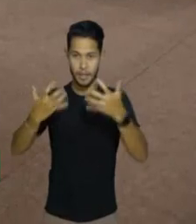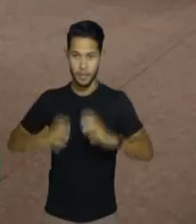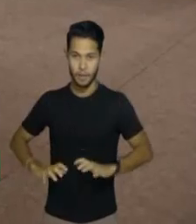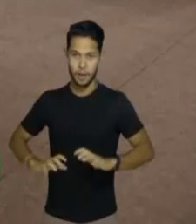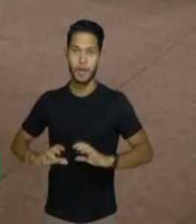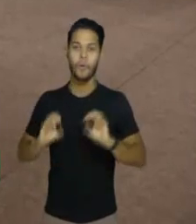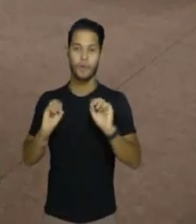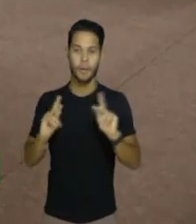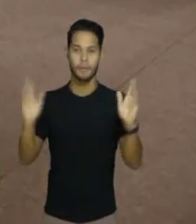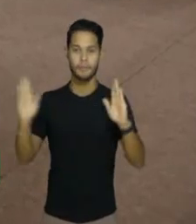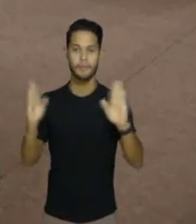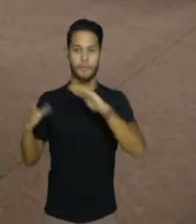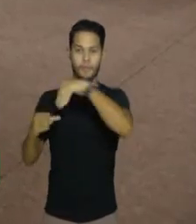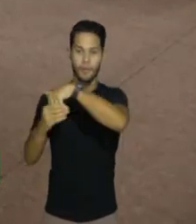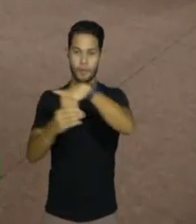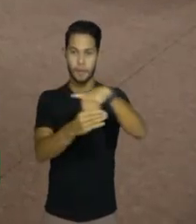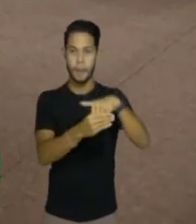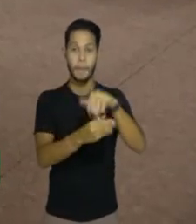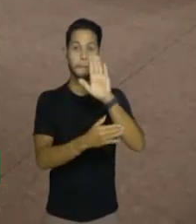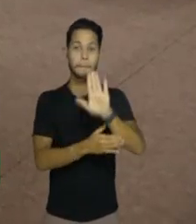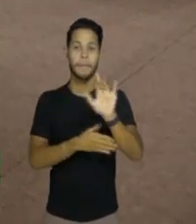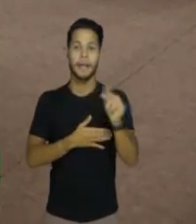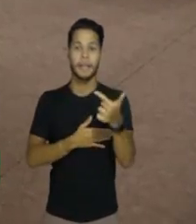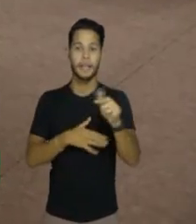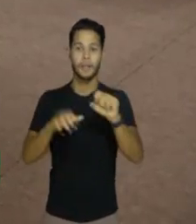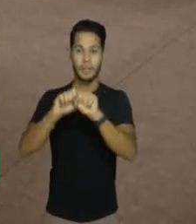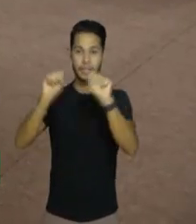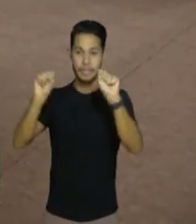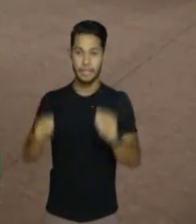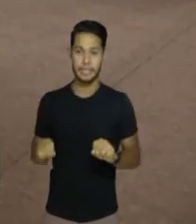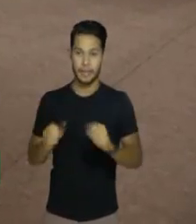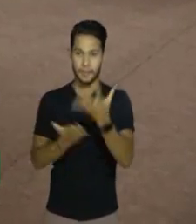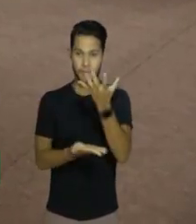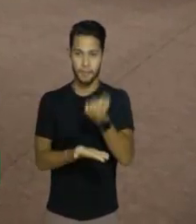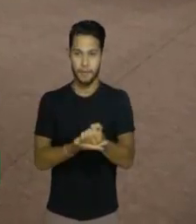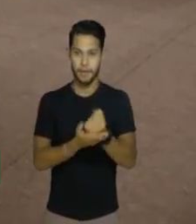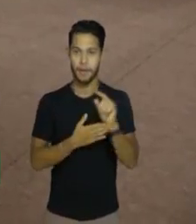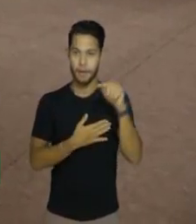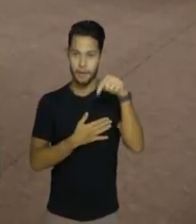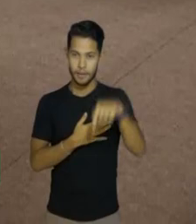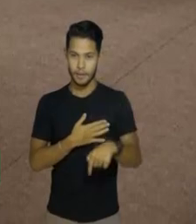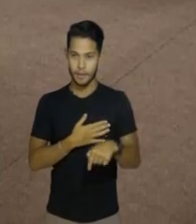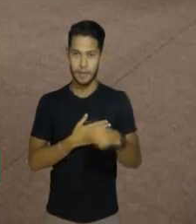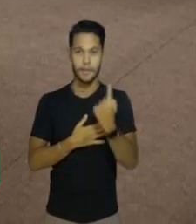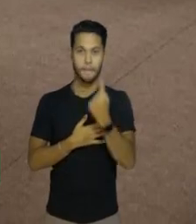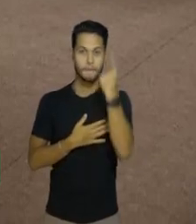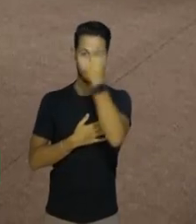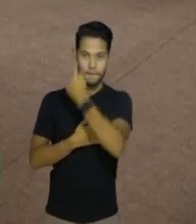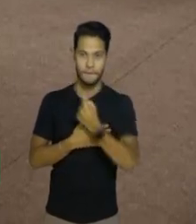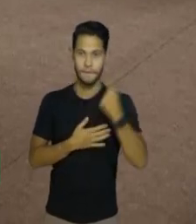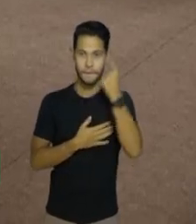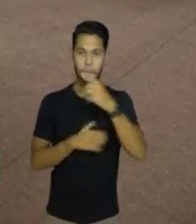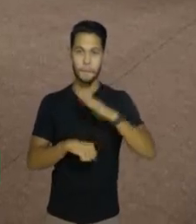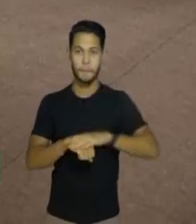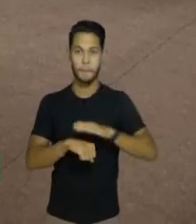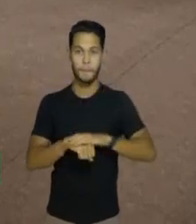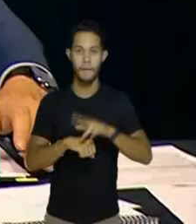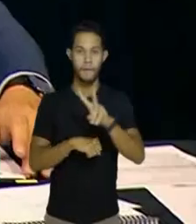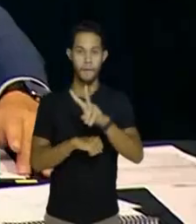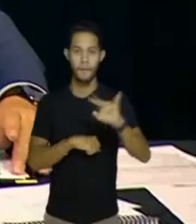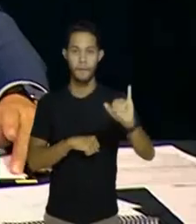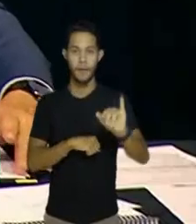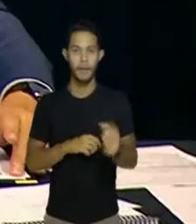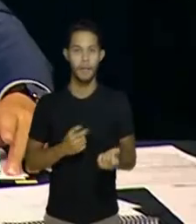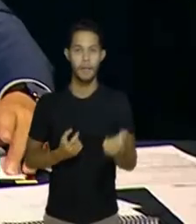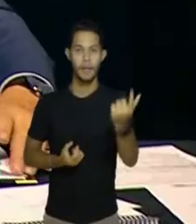votação. Como nós não temos o sistema instalado aqui, que é o sistema da votação facial, eu vou ter que colher individualmente